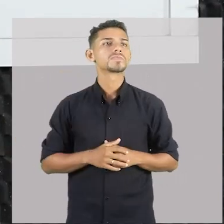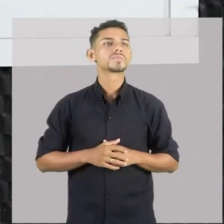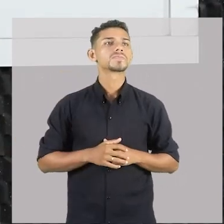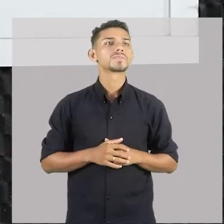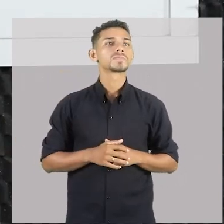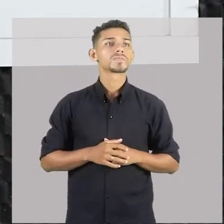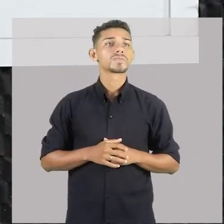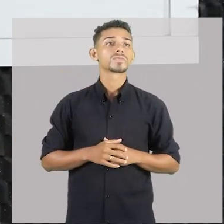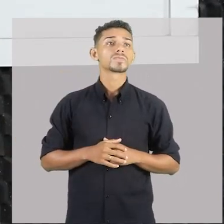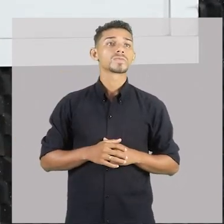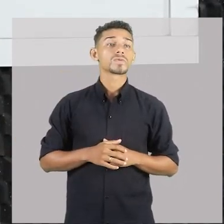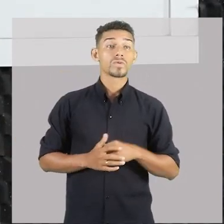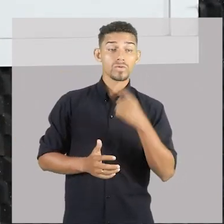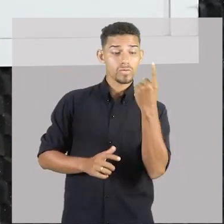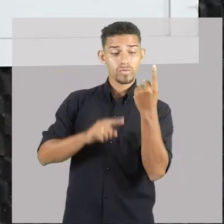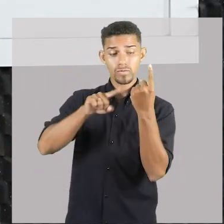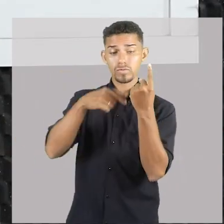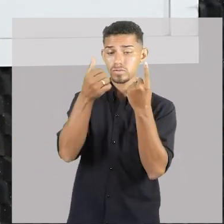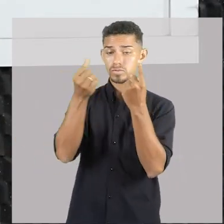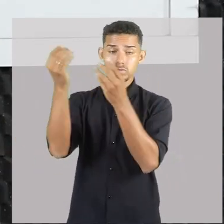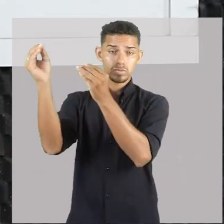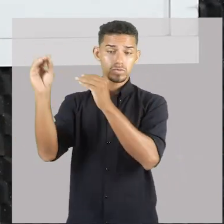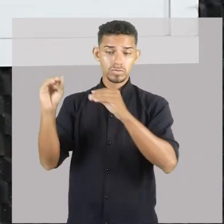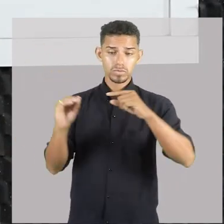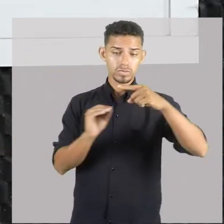1,6 passa para cá dividindo, vai ficar